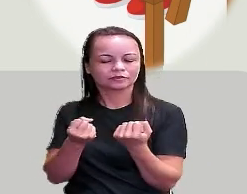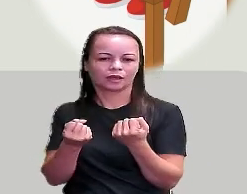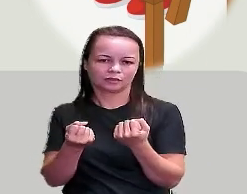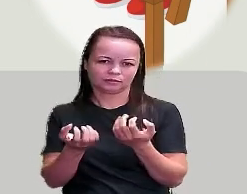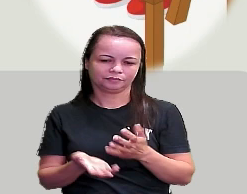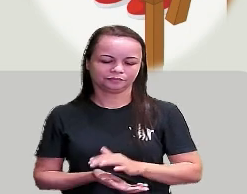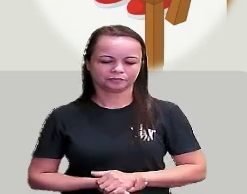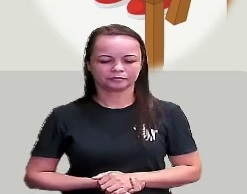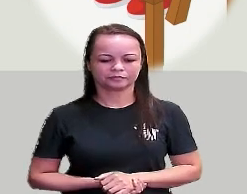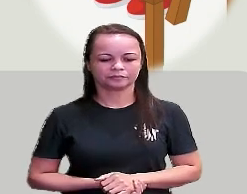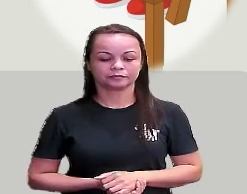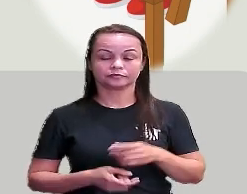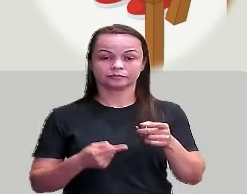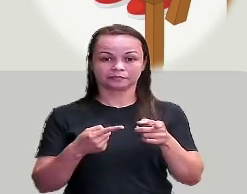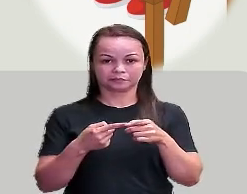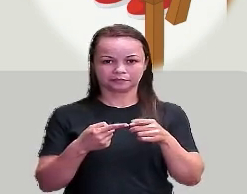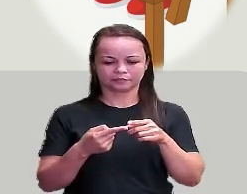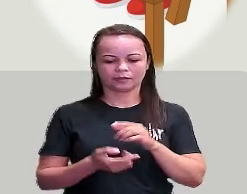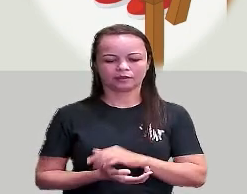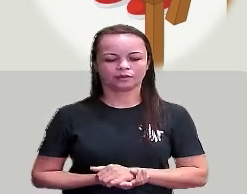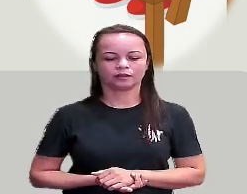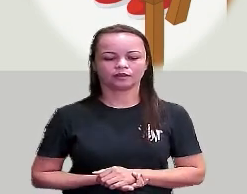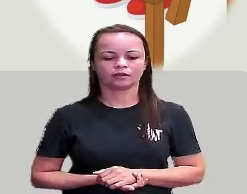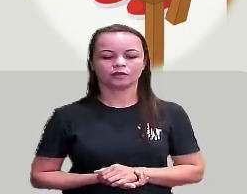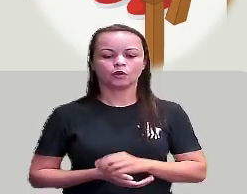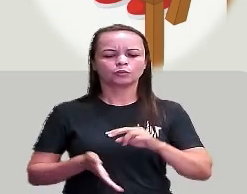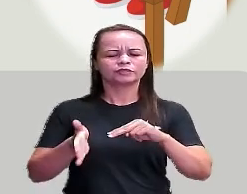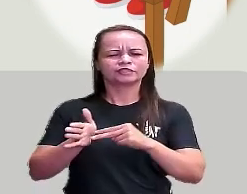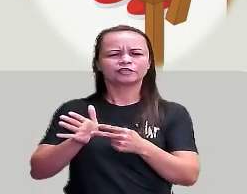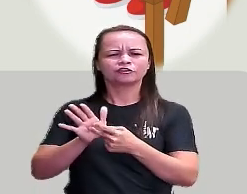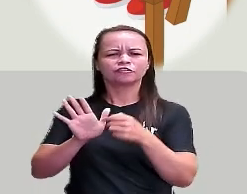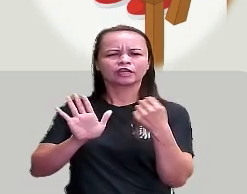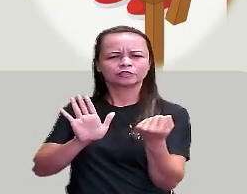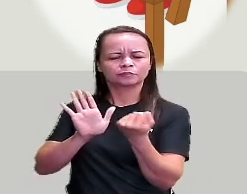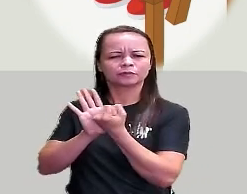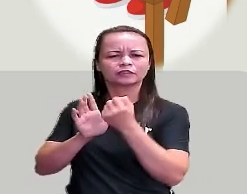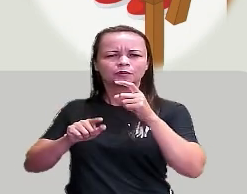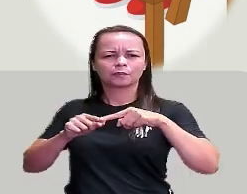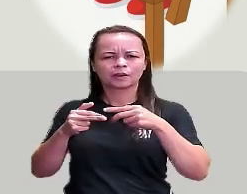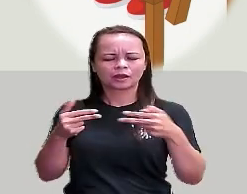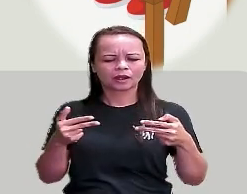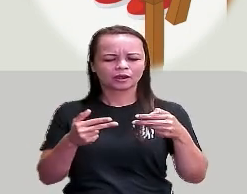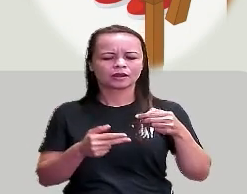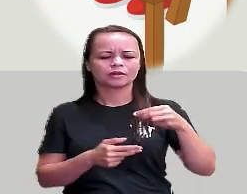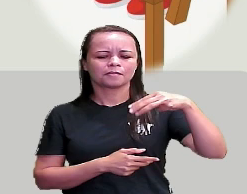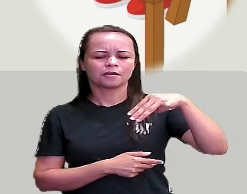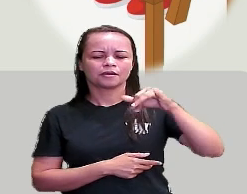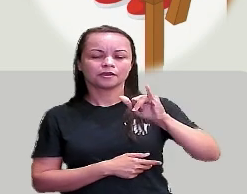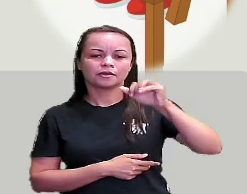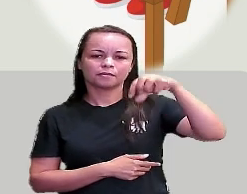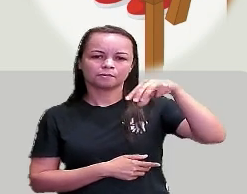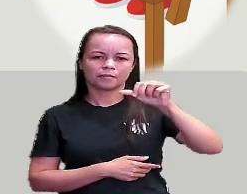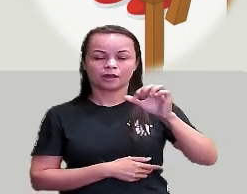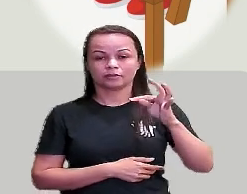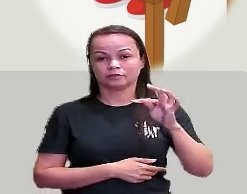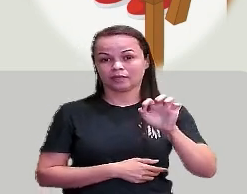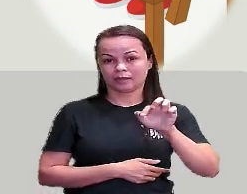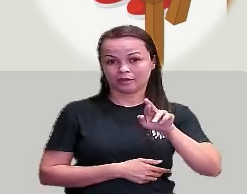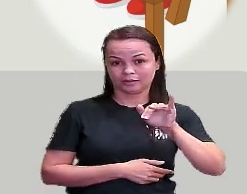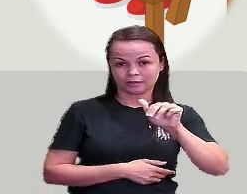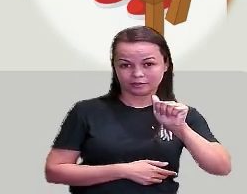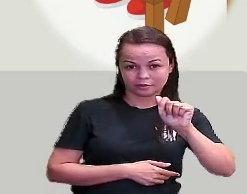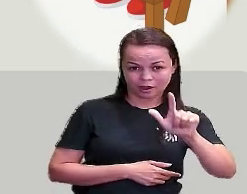nós. Então, primeiro, qual o significado de patrimônio material e imaterial?